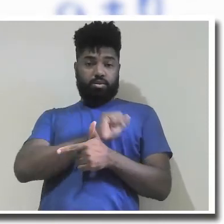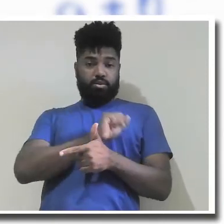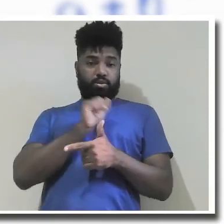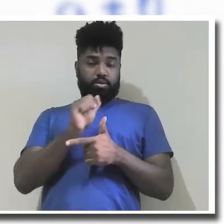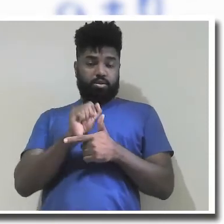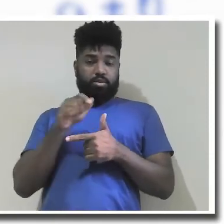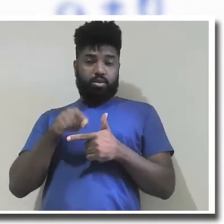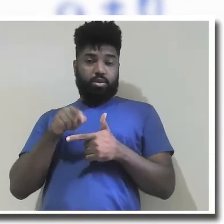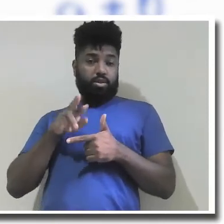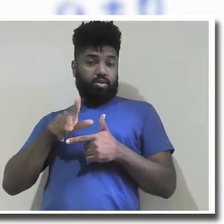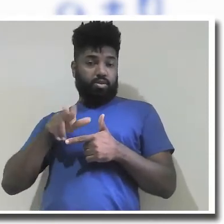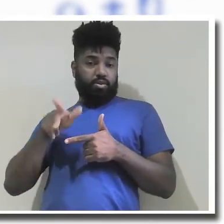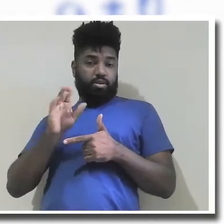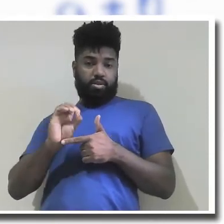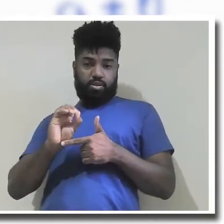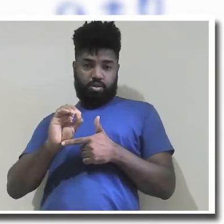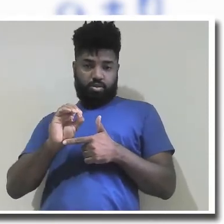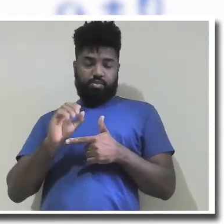diferente de zero,